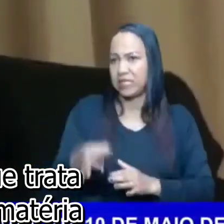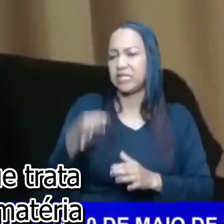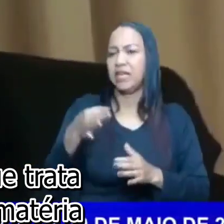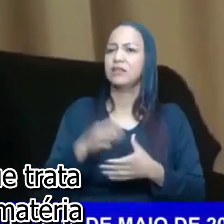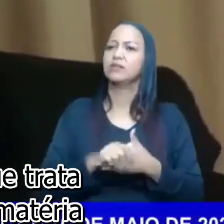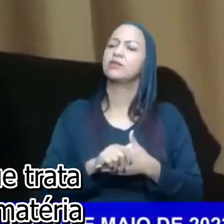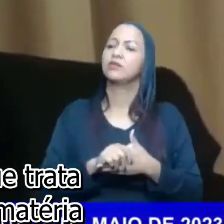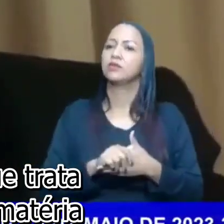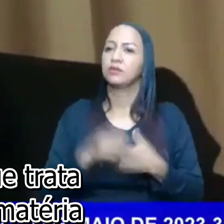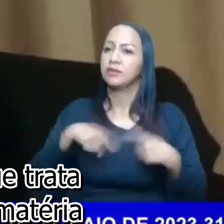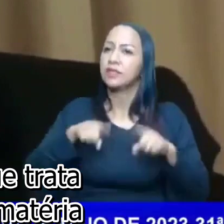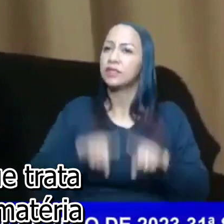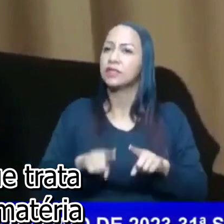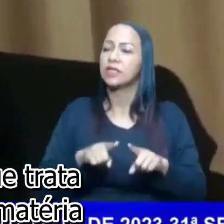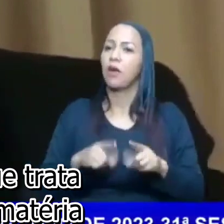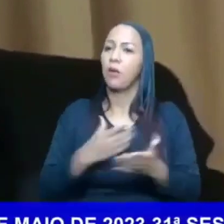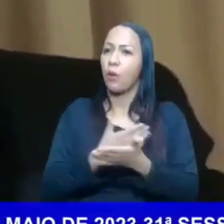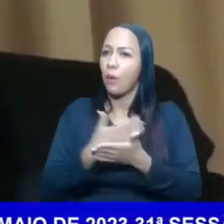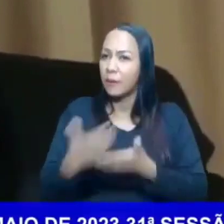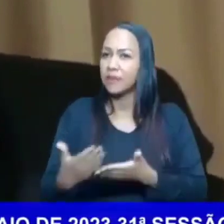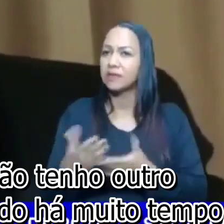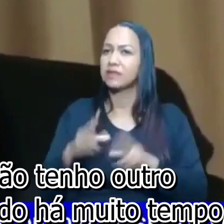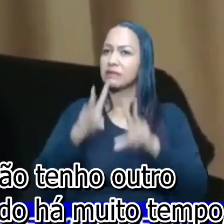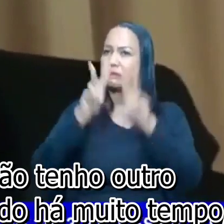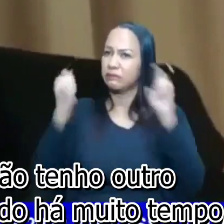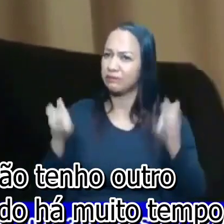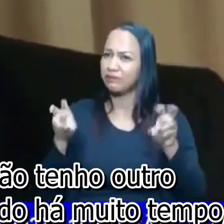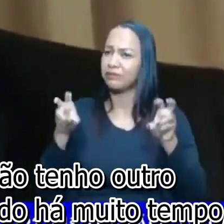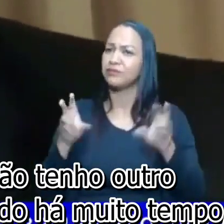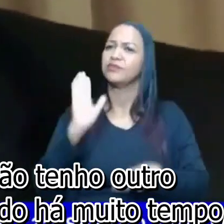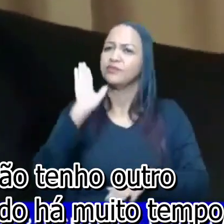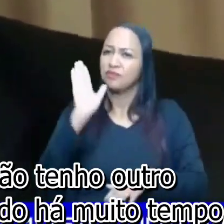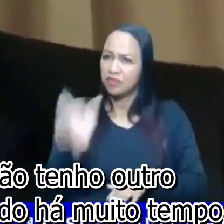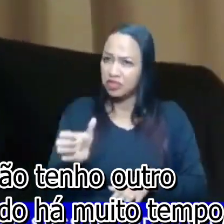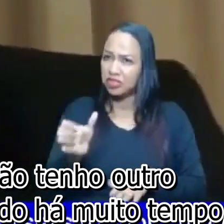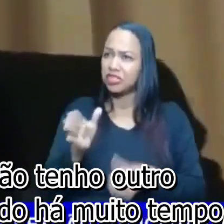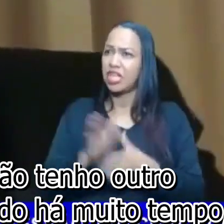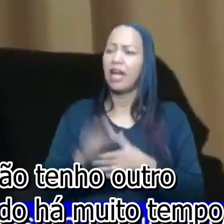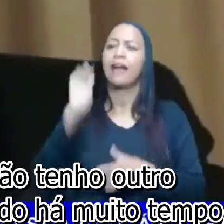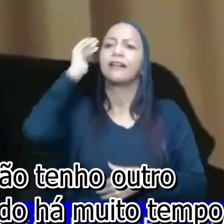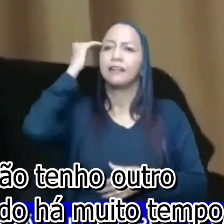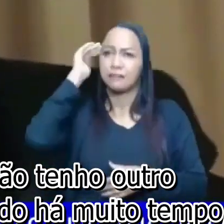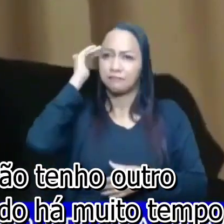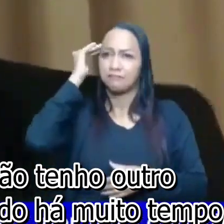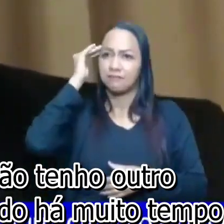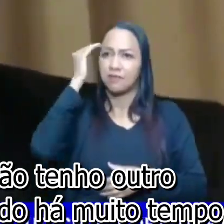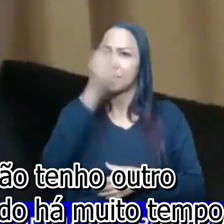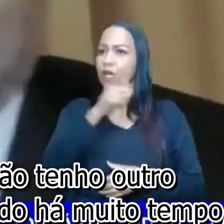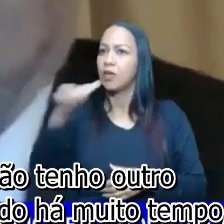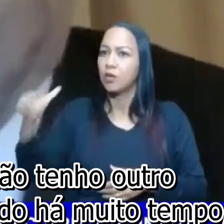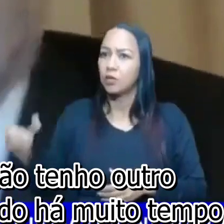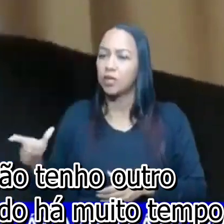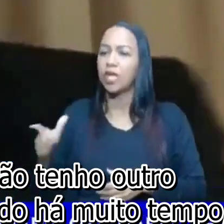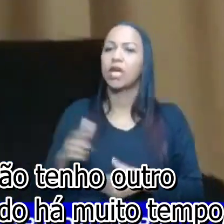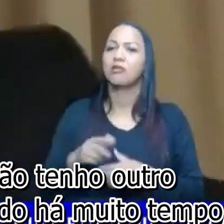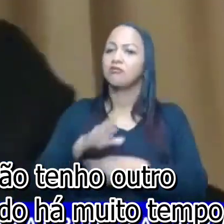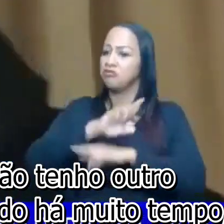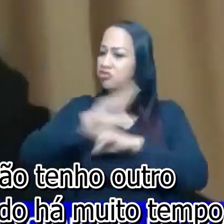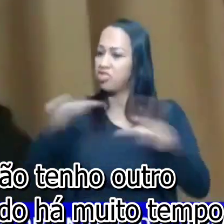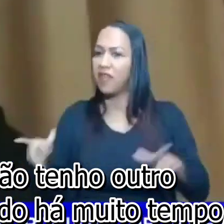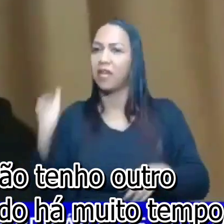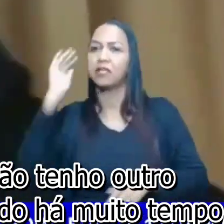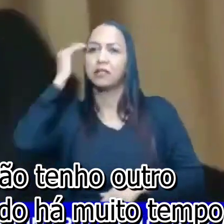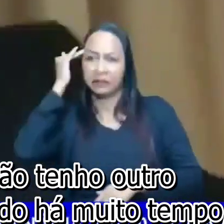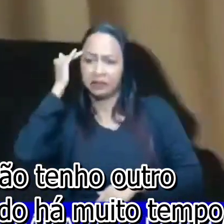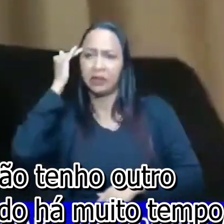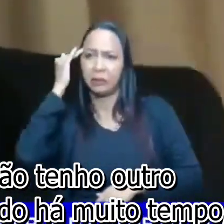exatamente disso. Então, como essa é uma matéria em que o tribunal já consolidou o entendimento, e aqui eu não tenho outro entendimento diferente disso que a